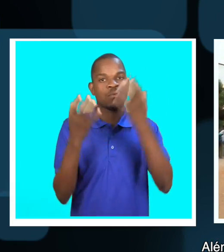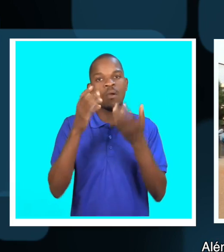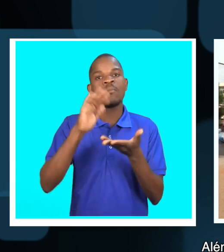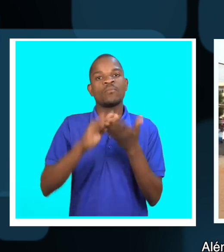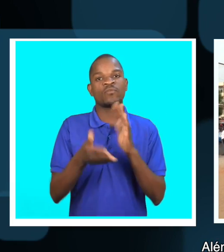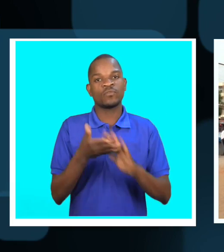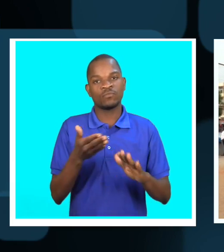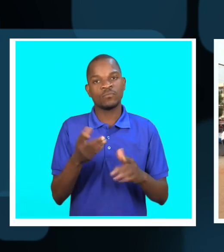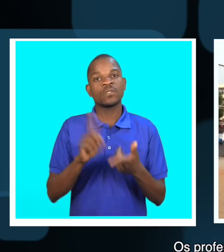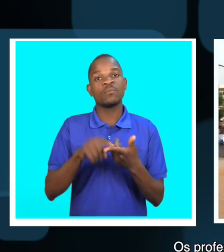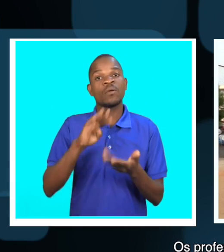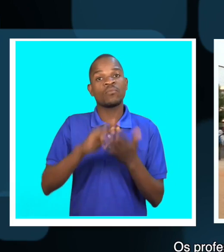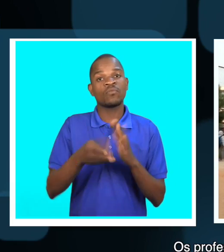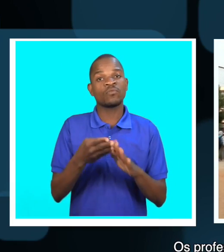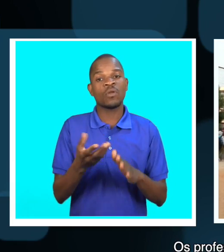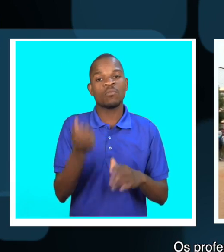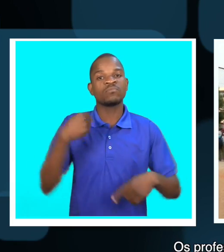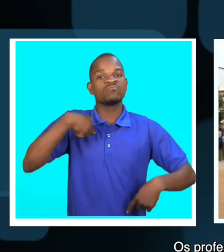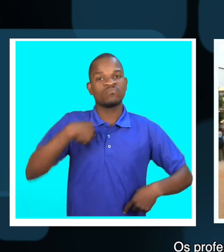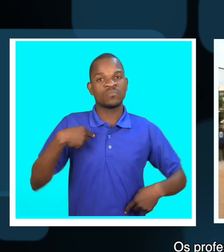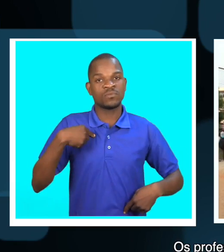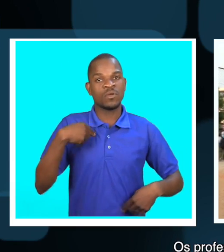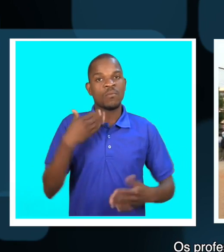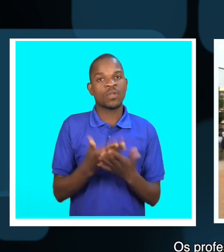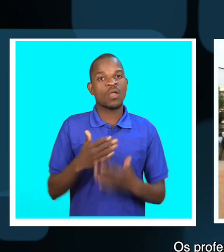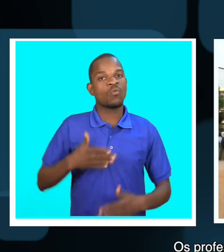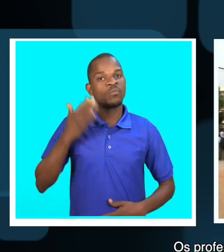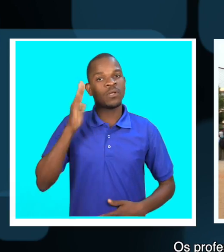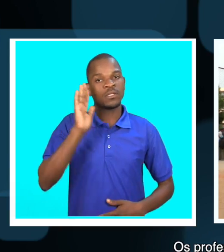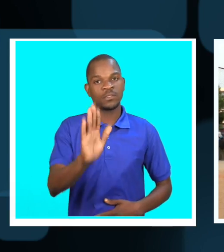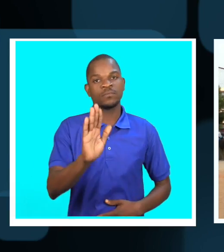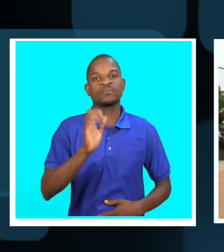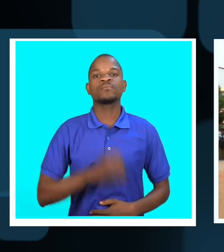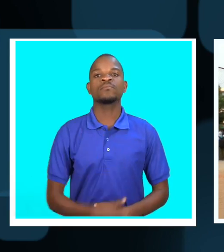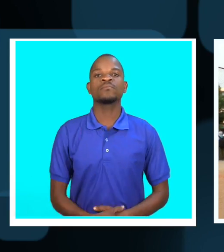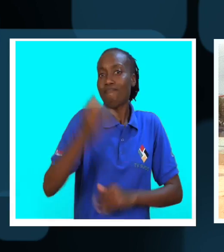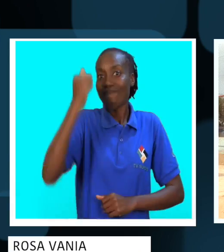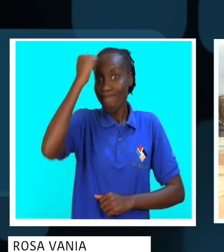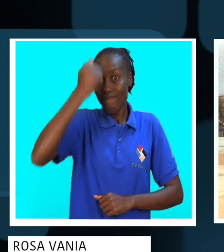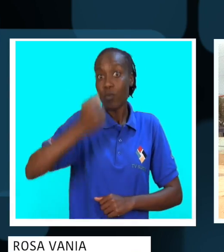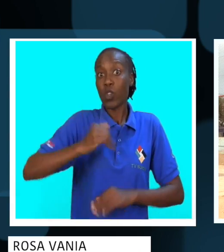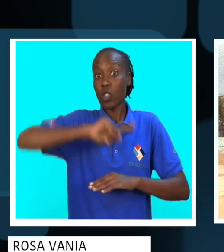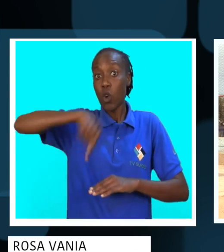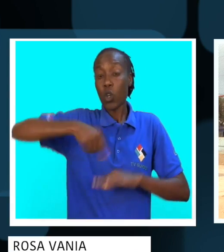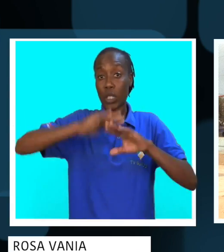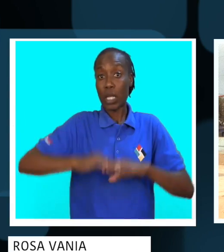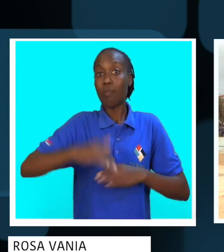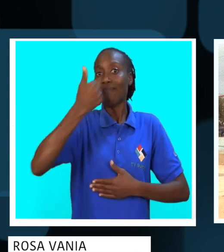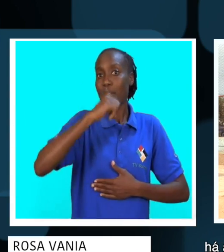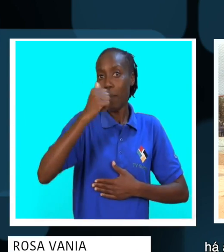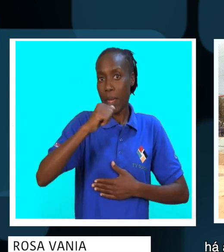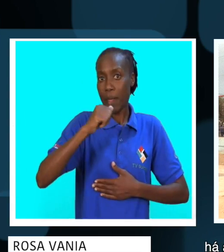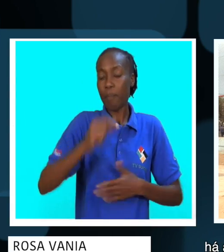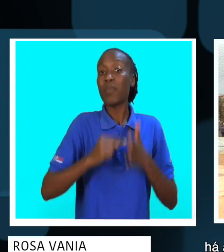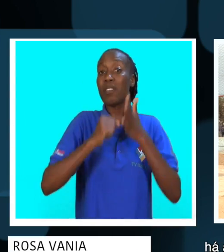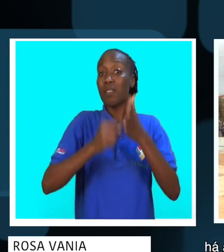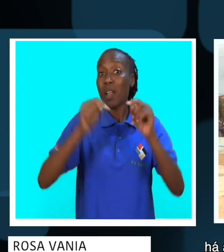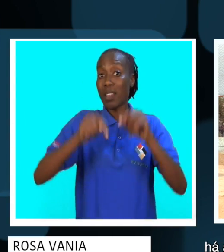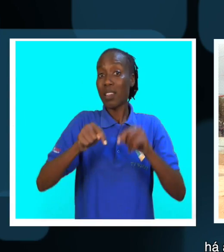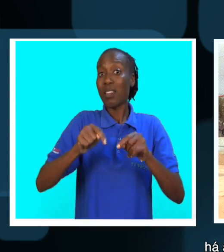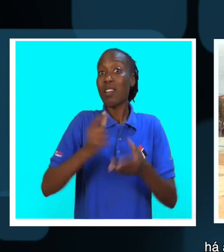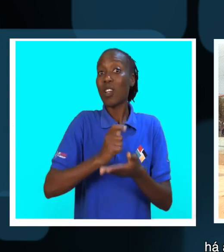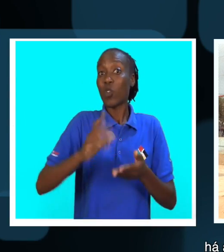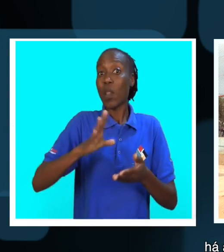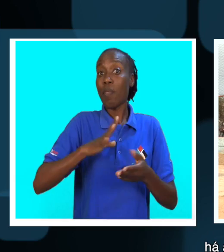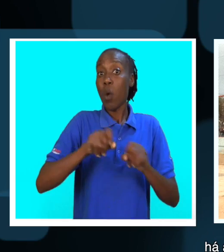disso atrapalha os professores acabam por pagar porque eles fazem. Por exemplo, aqui na escola, há alguns colegas que